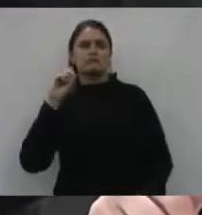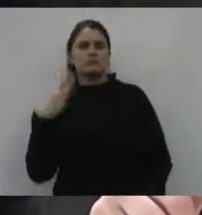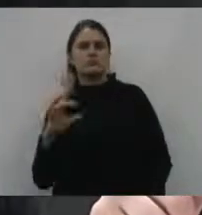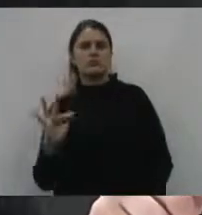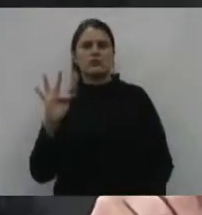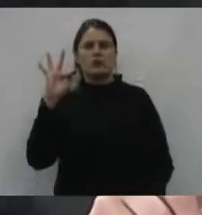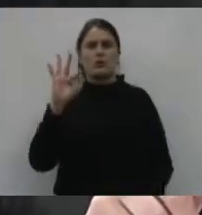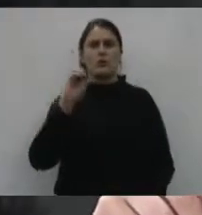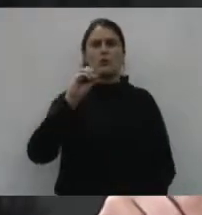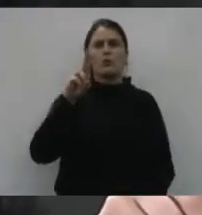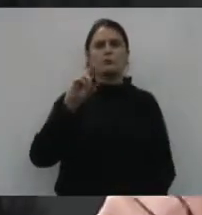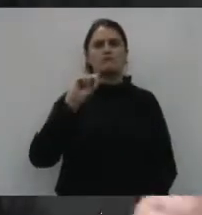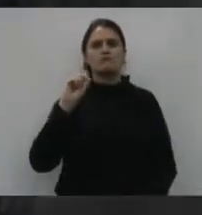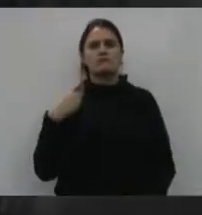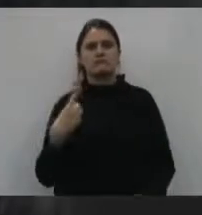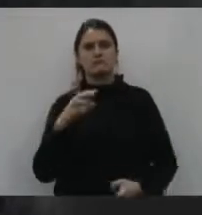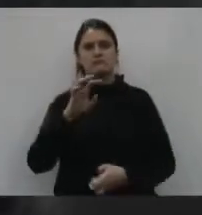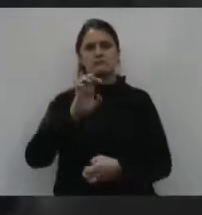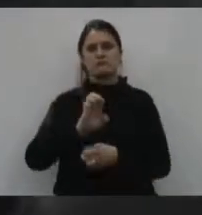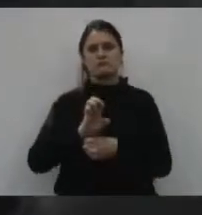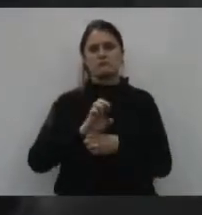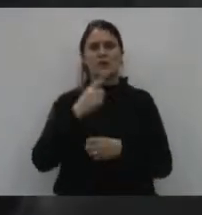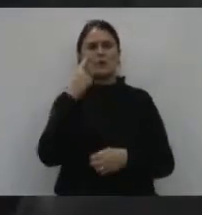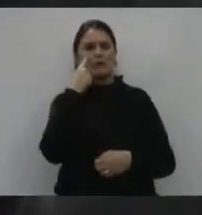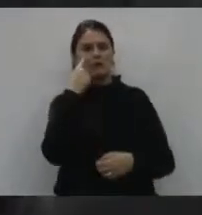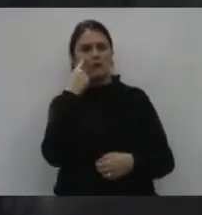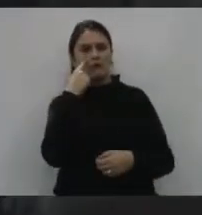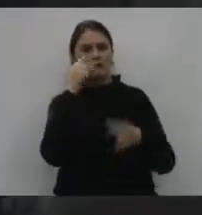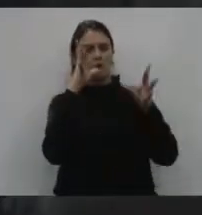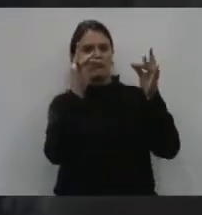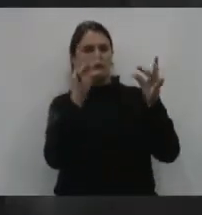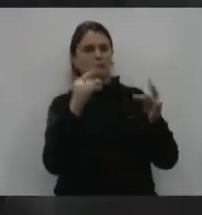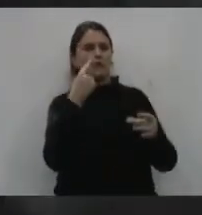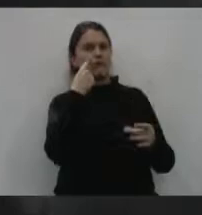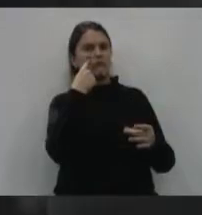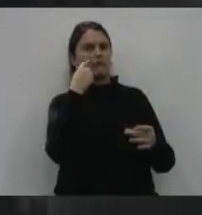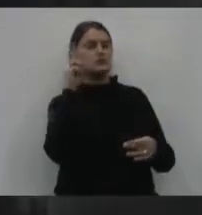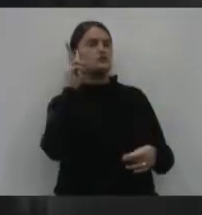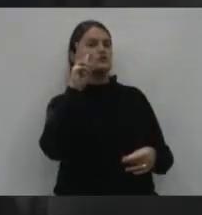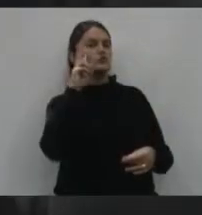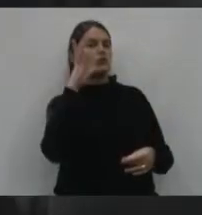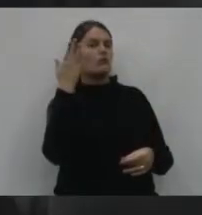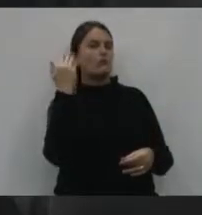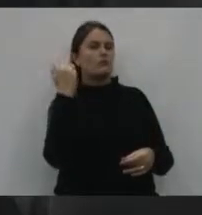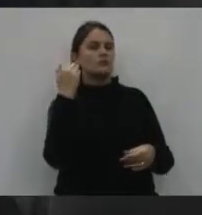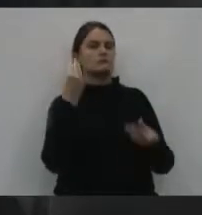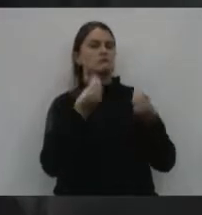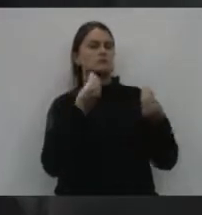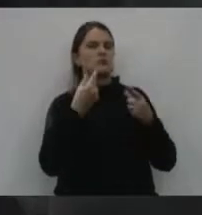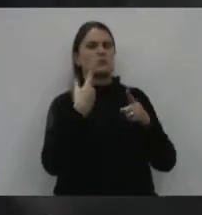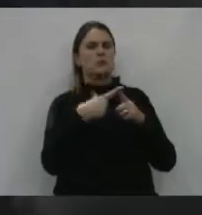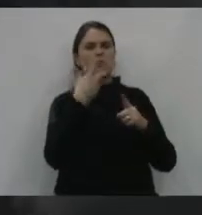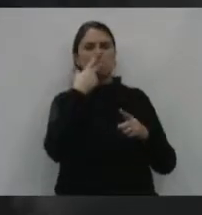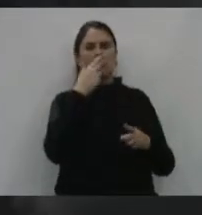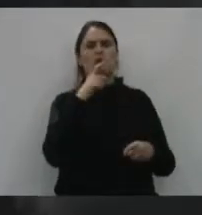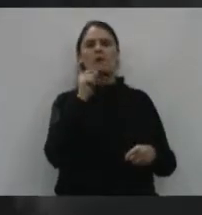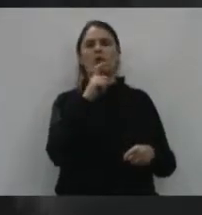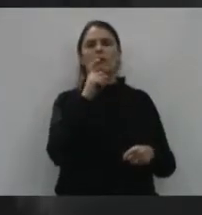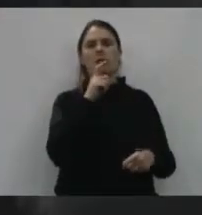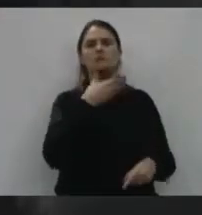federal, ou estadual. Nessa eleição. Analisar, pedir o histórico. Porque de